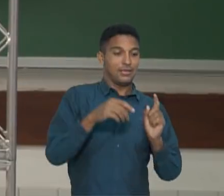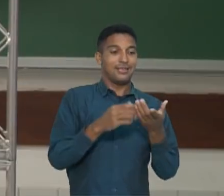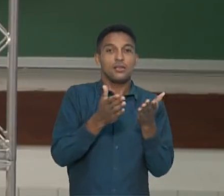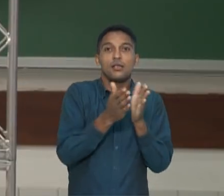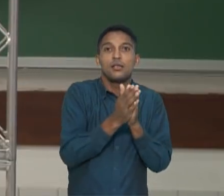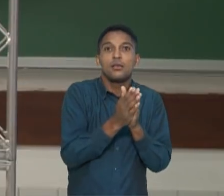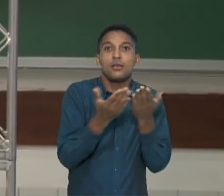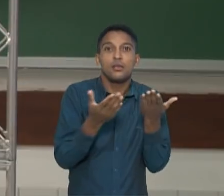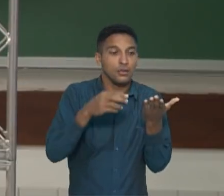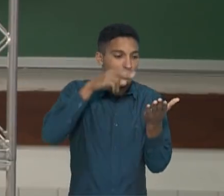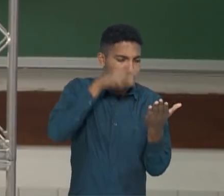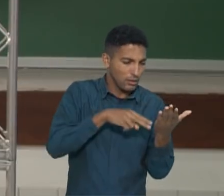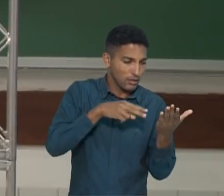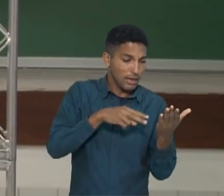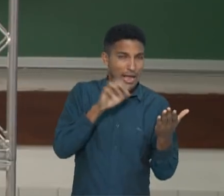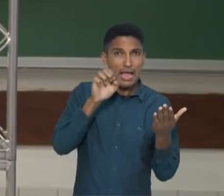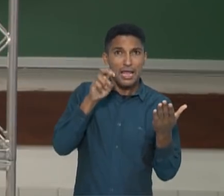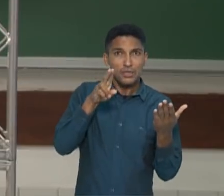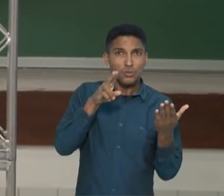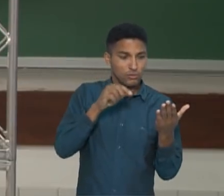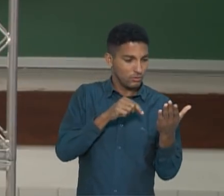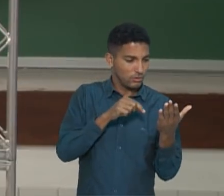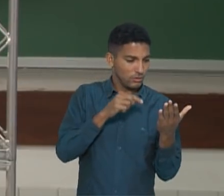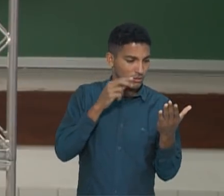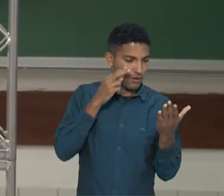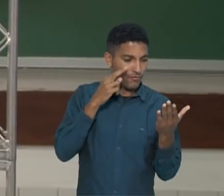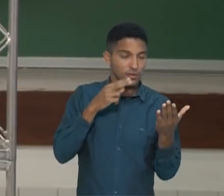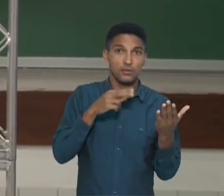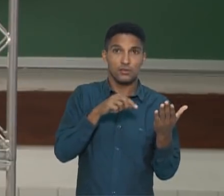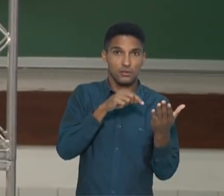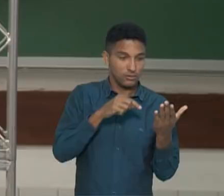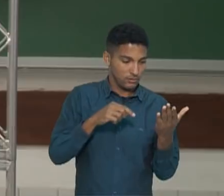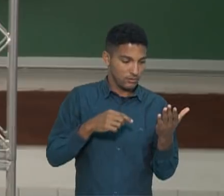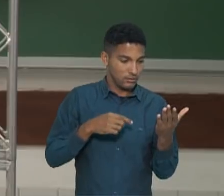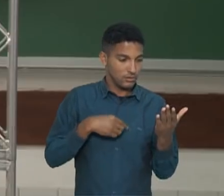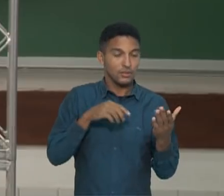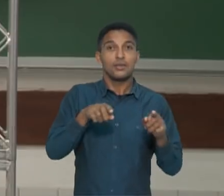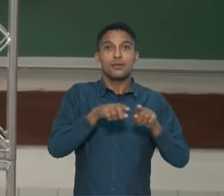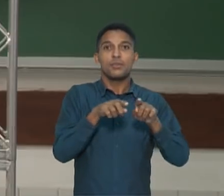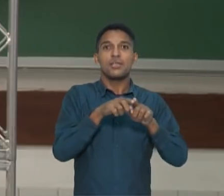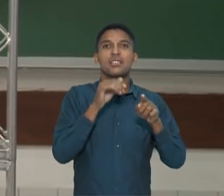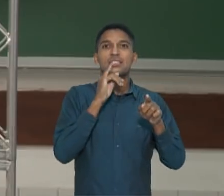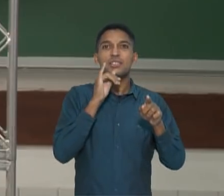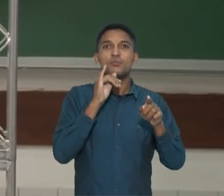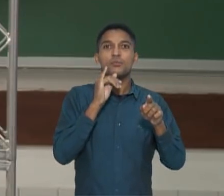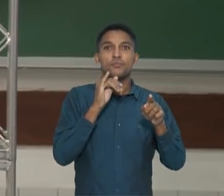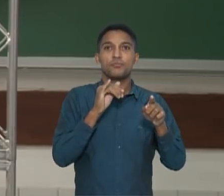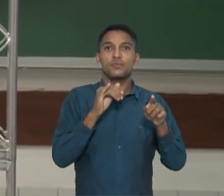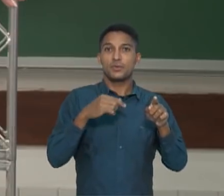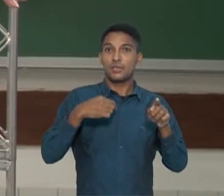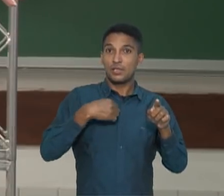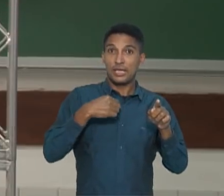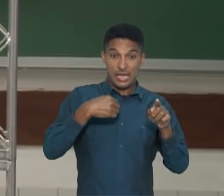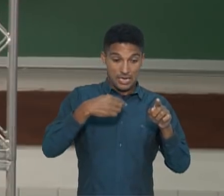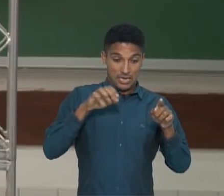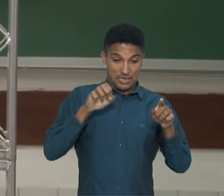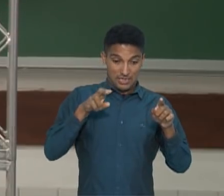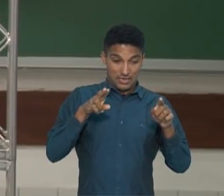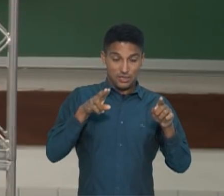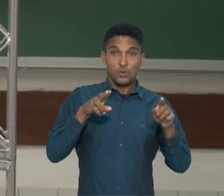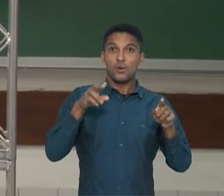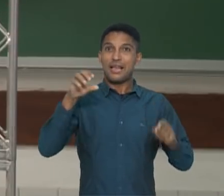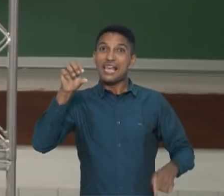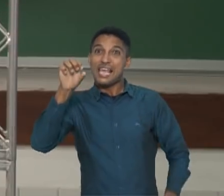na primeira pessoa do singular ou do plural. Então quando ele diz lá, estava caminhando pelas ruas,